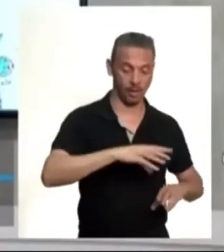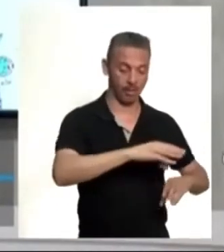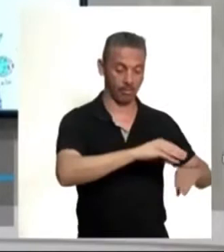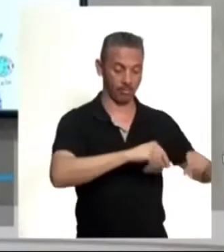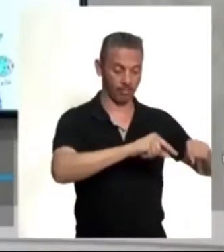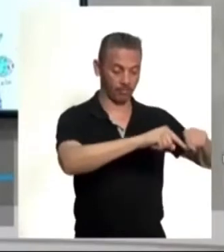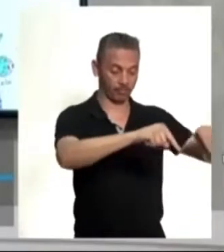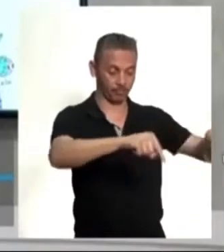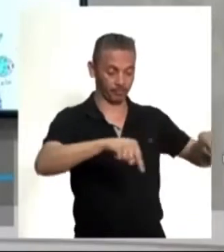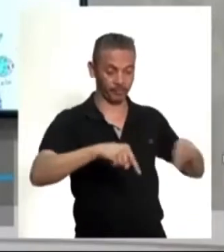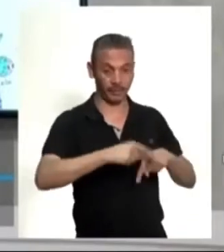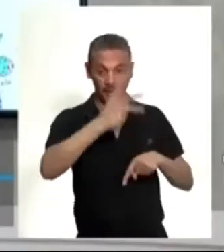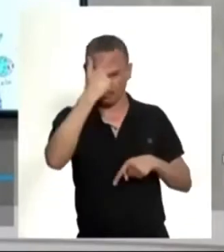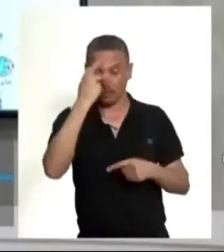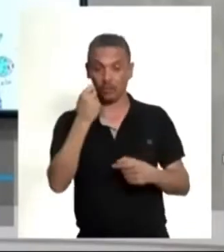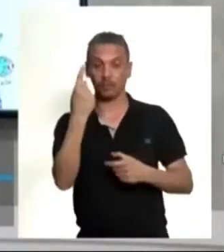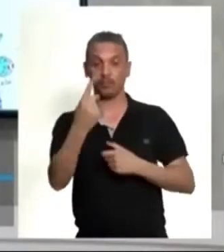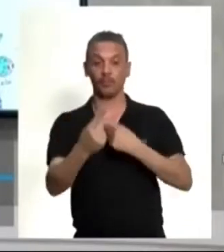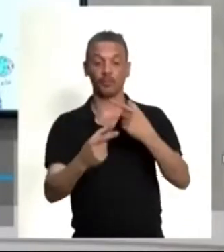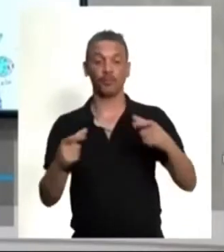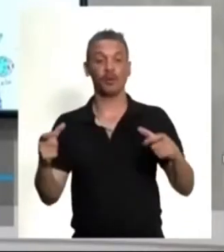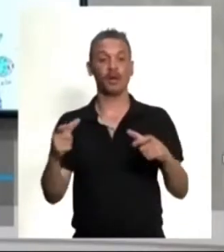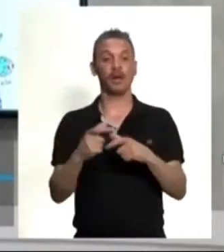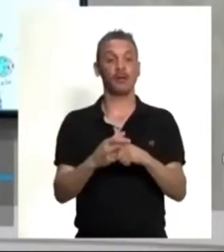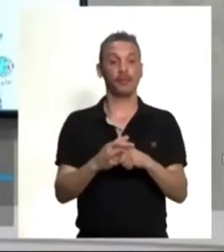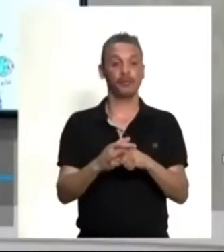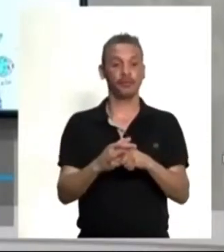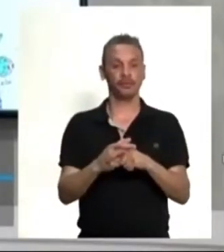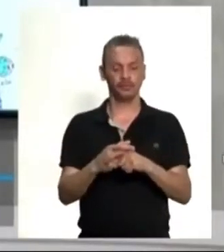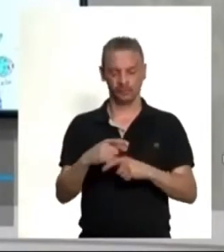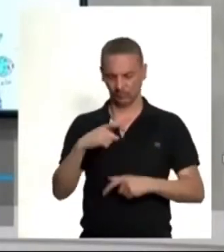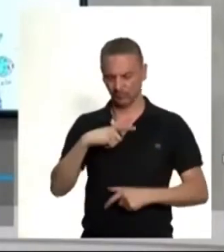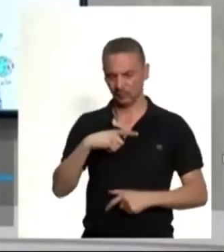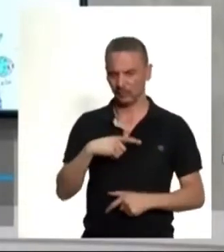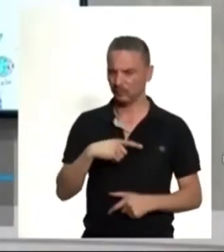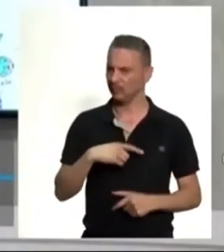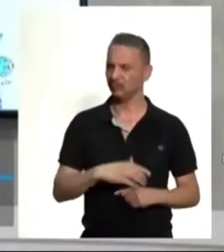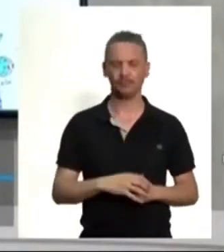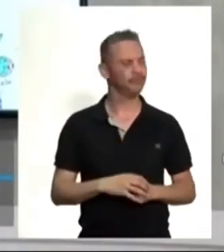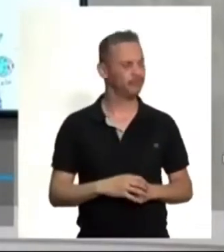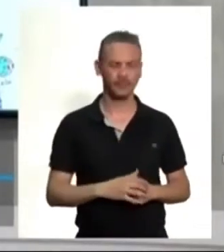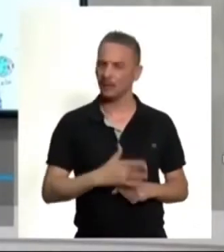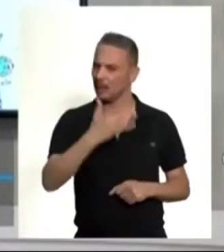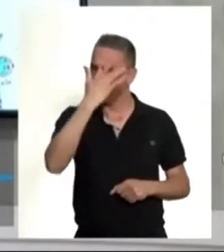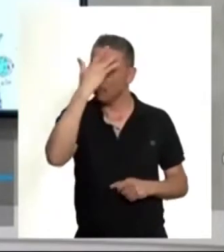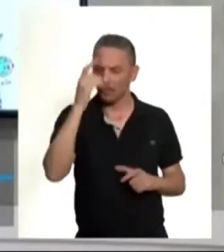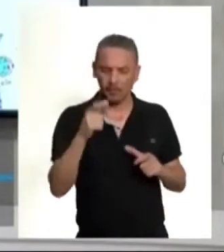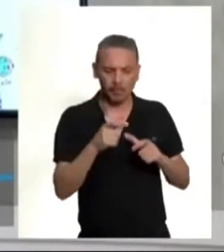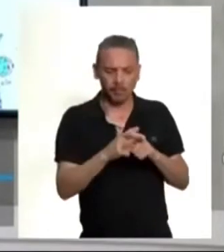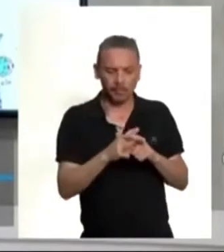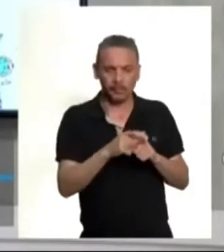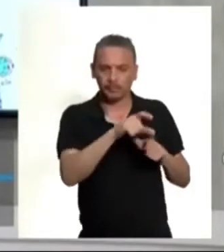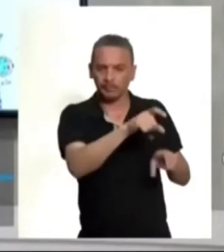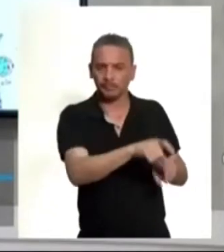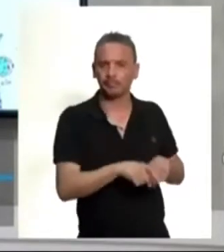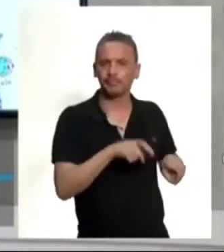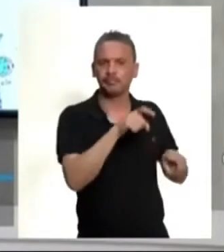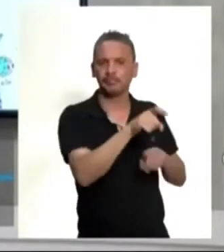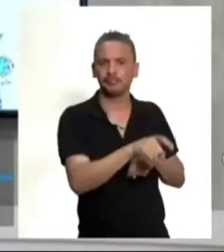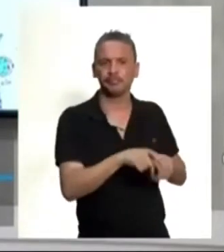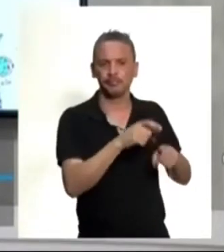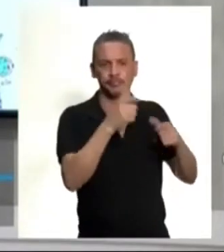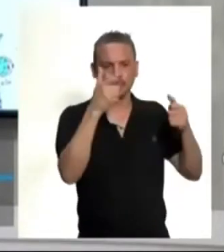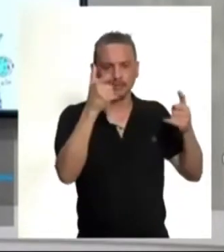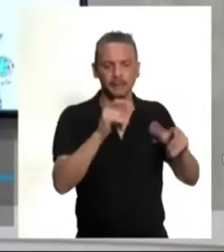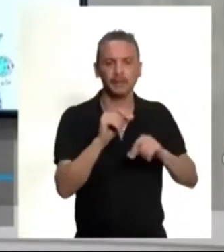de pequenos proprietários rurais, não, isso não aconteceu, gente. Os pequenos proprietários rurais, enfim, eu vou concluir